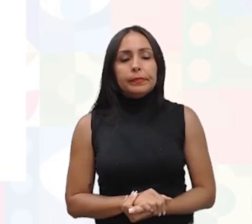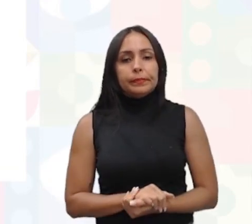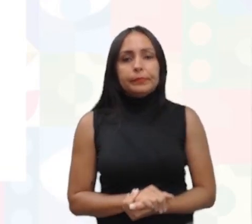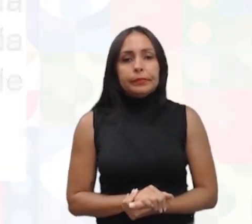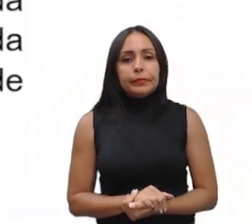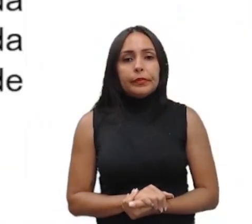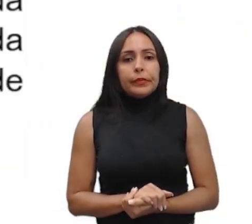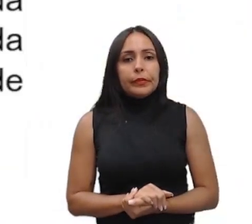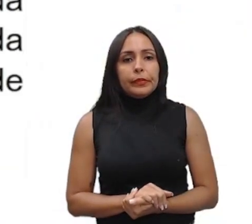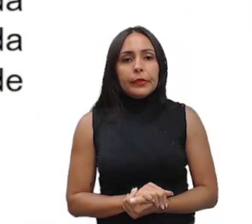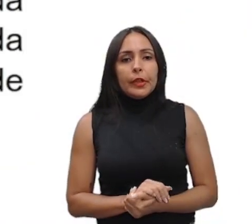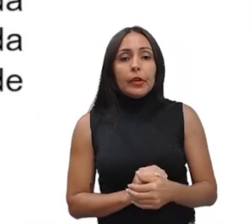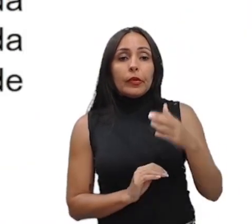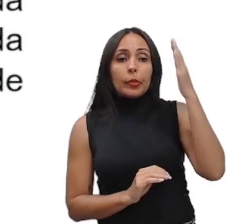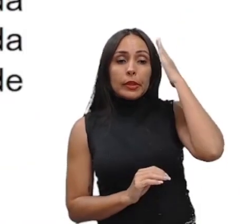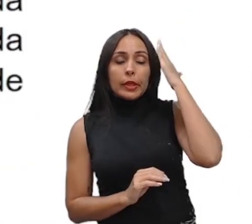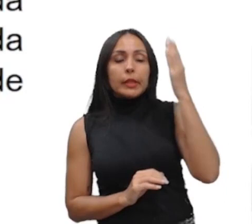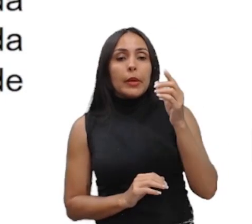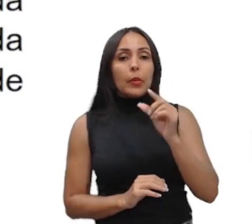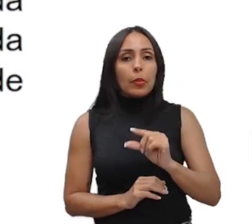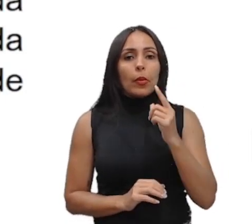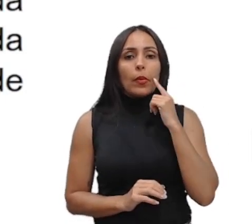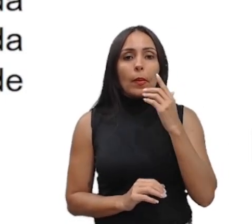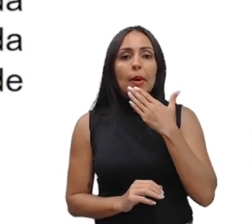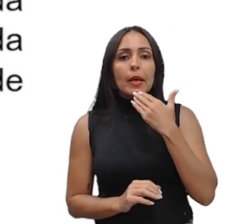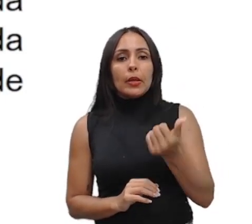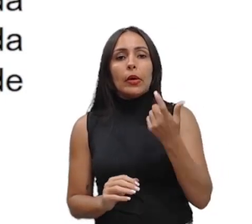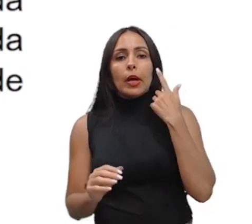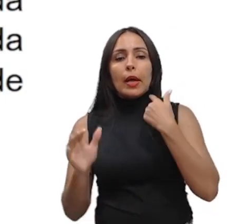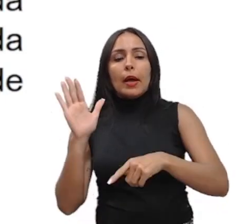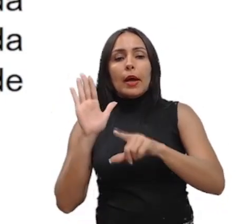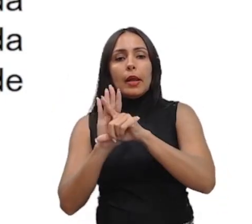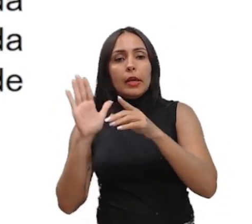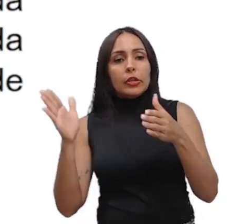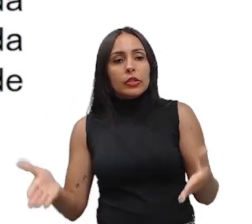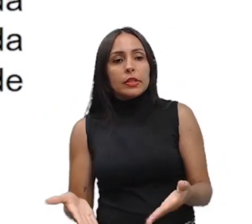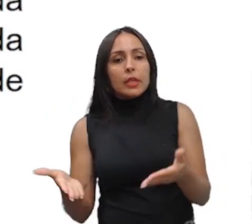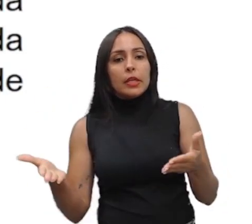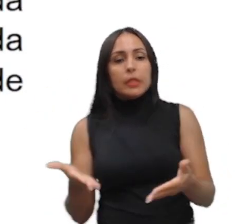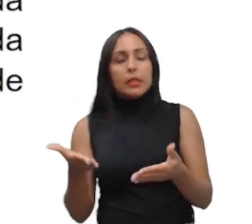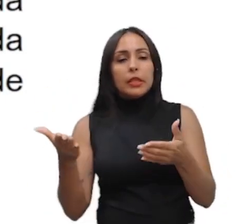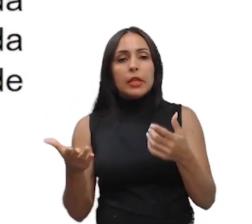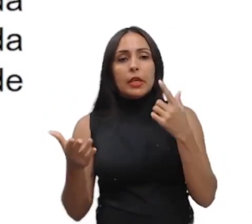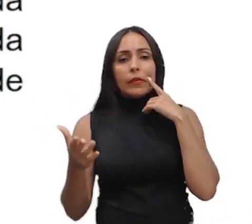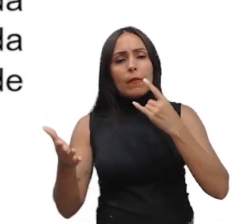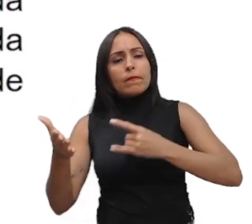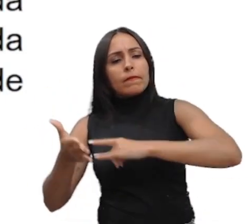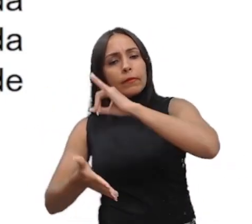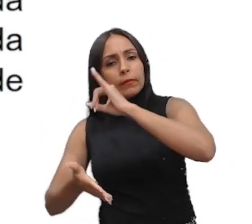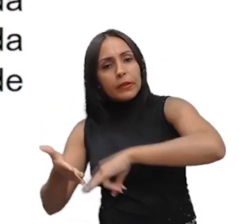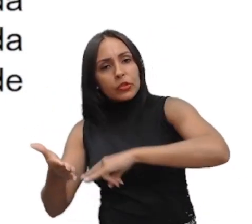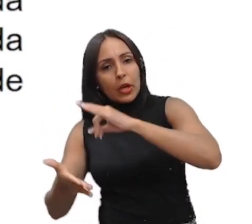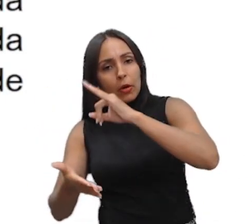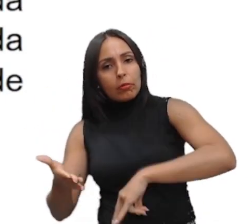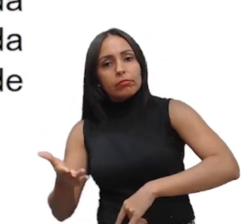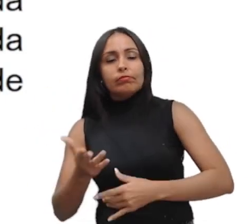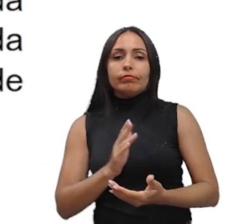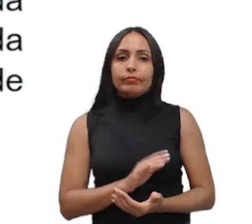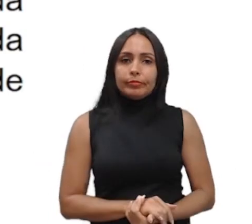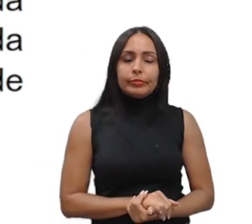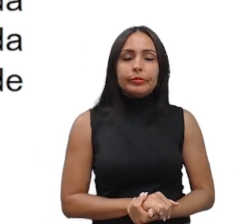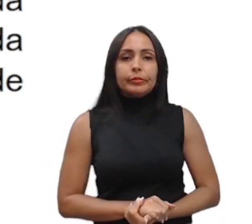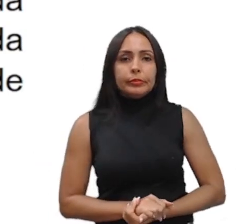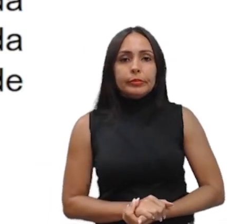pouco sobre essa questão, que é outro detalhe, mas outro ponto importante para se pensar sobre a questão